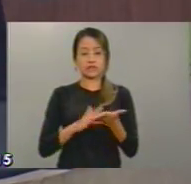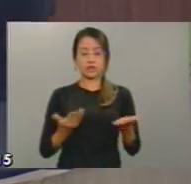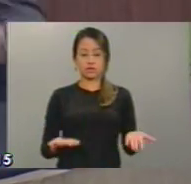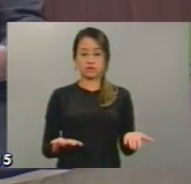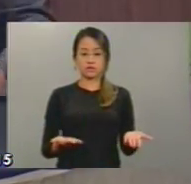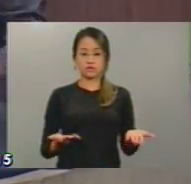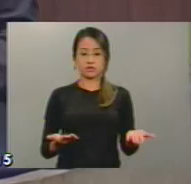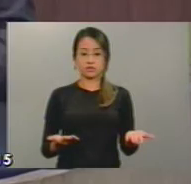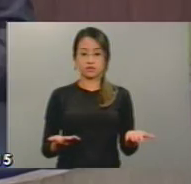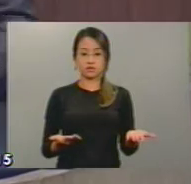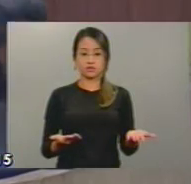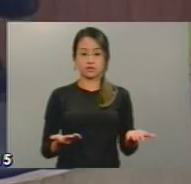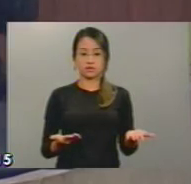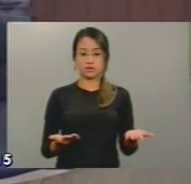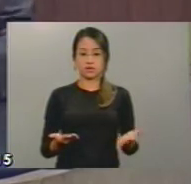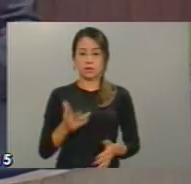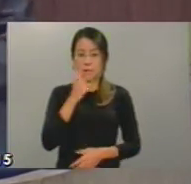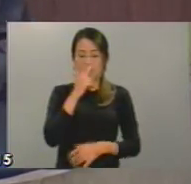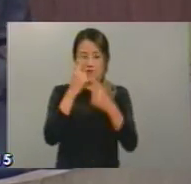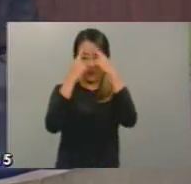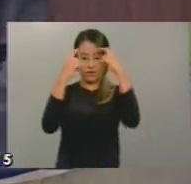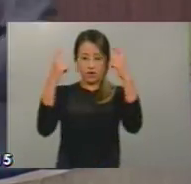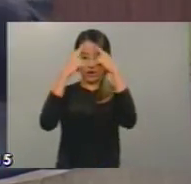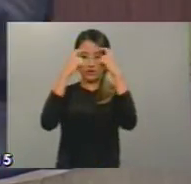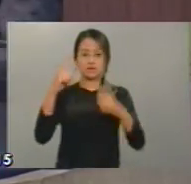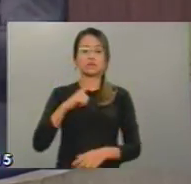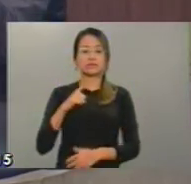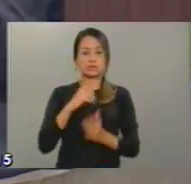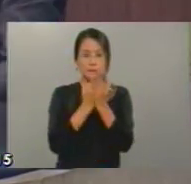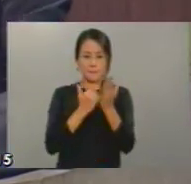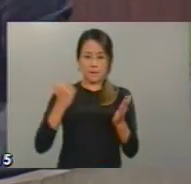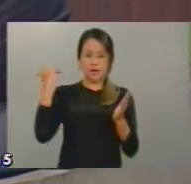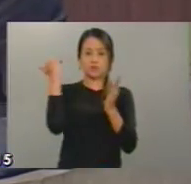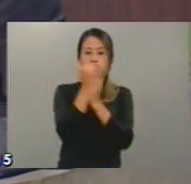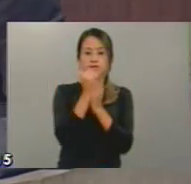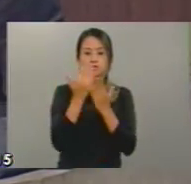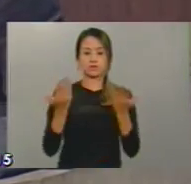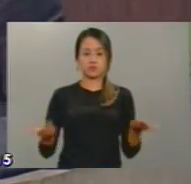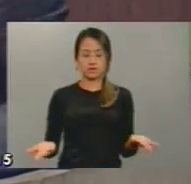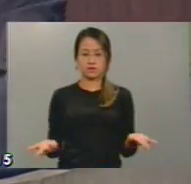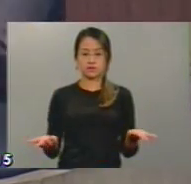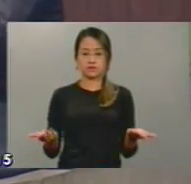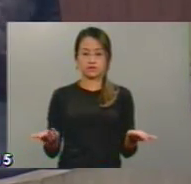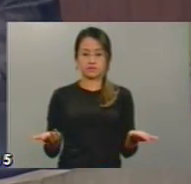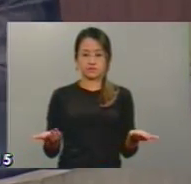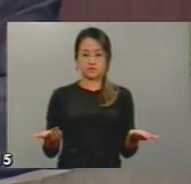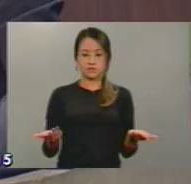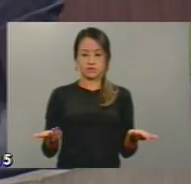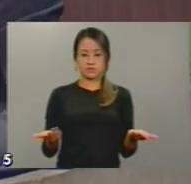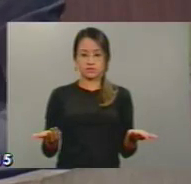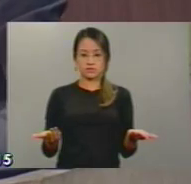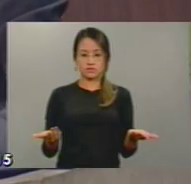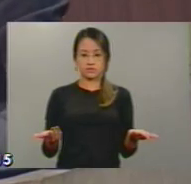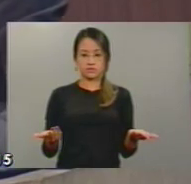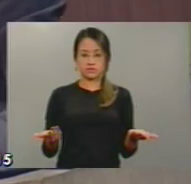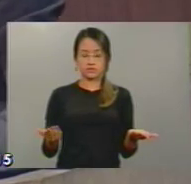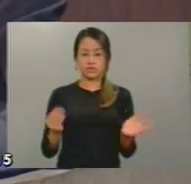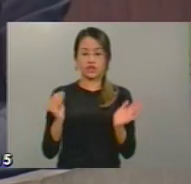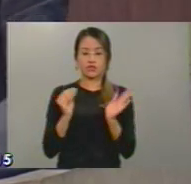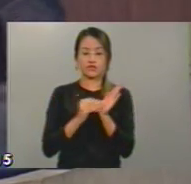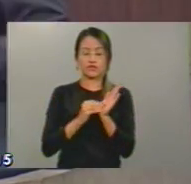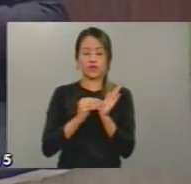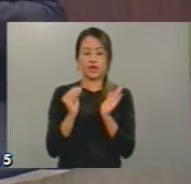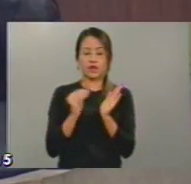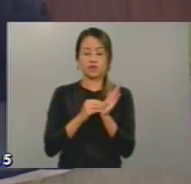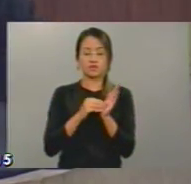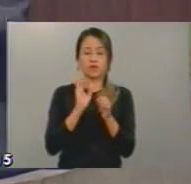inoculação maior ainda de violência, mais uma vez, por inépcia do governo do